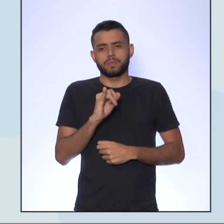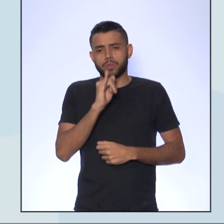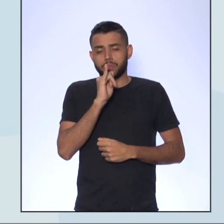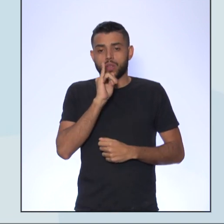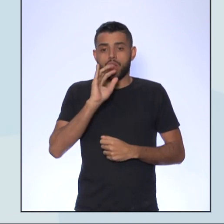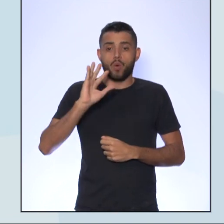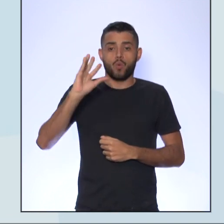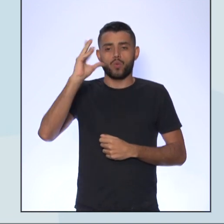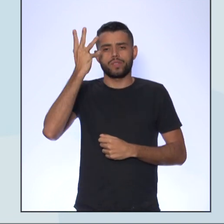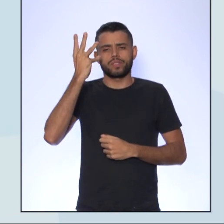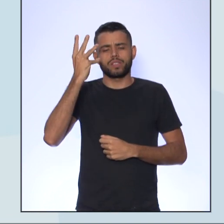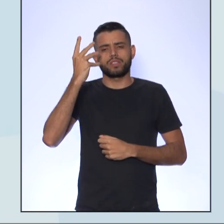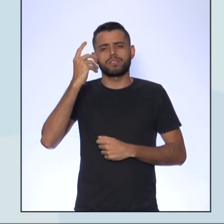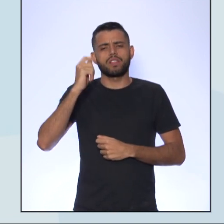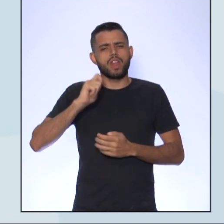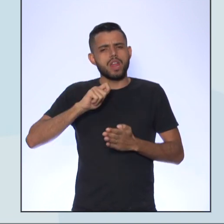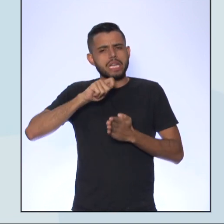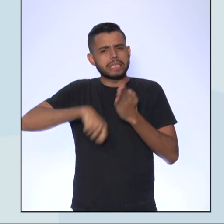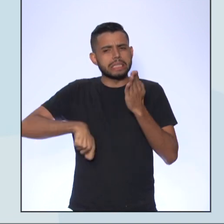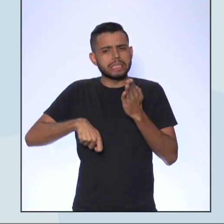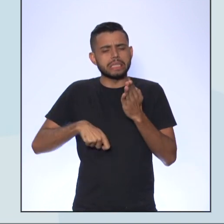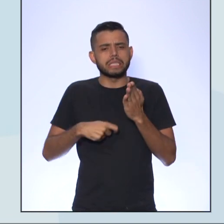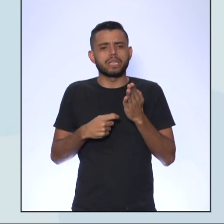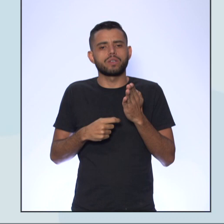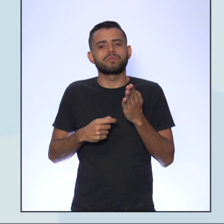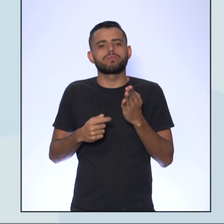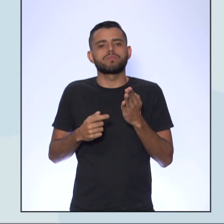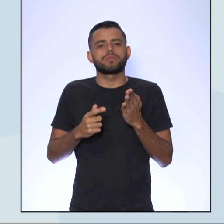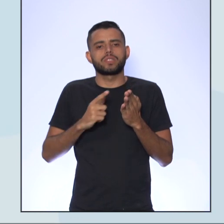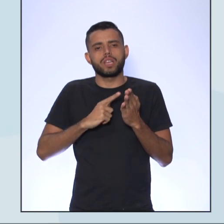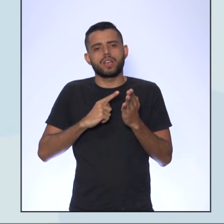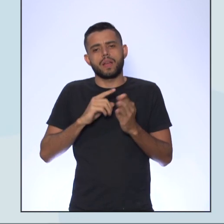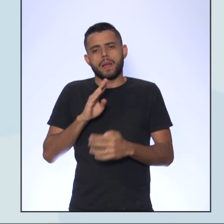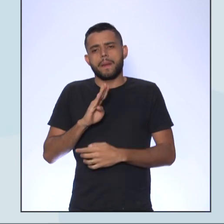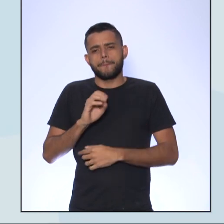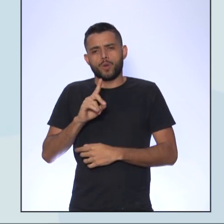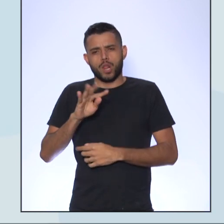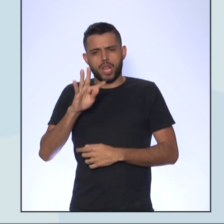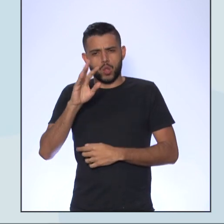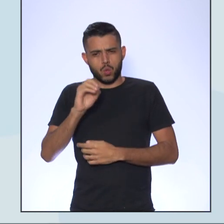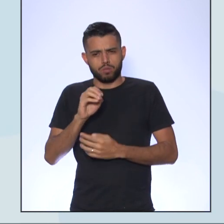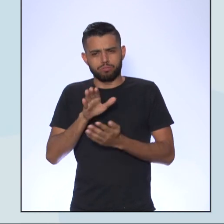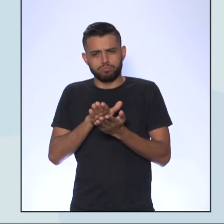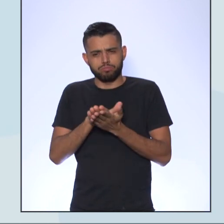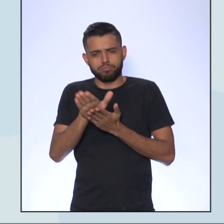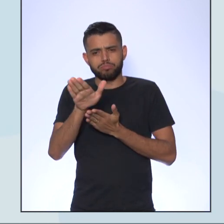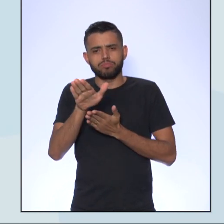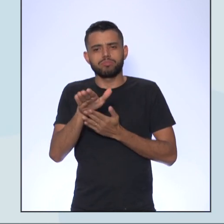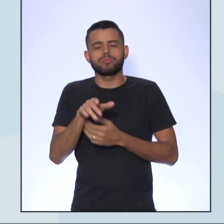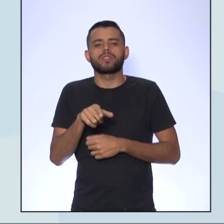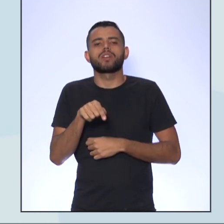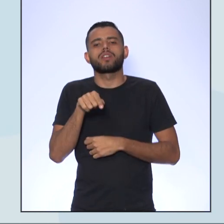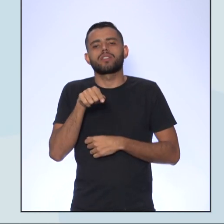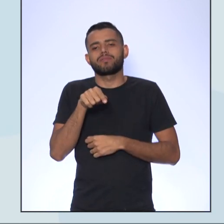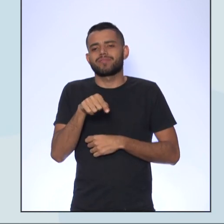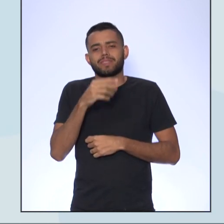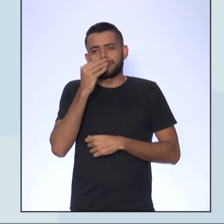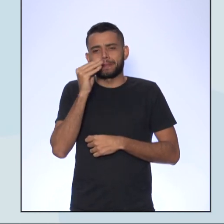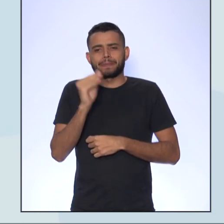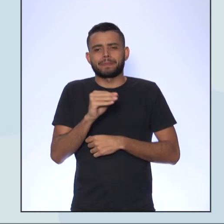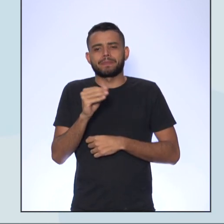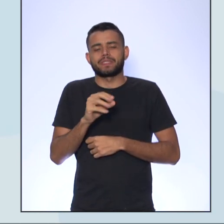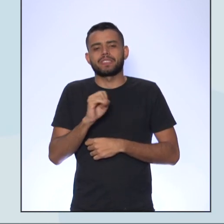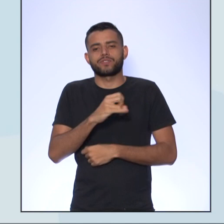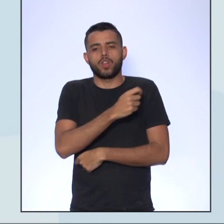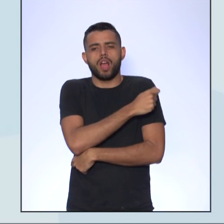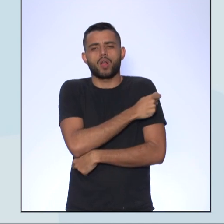de no momento da inscrição seja gerado um boleto, você precisará desconsiderá-lo se for aluno da rede